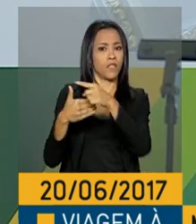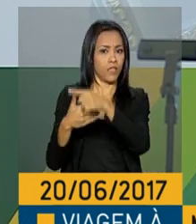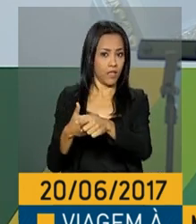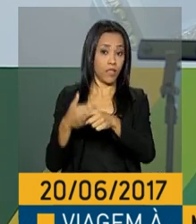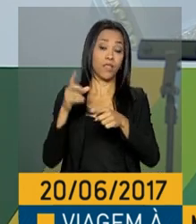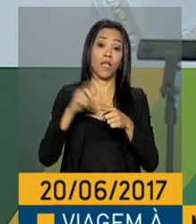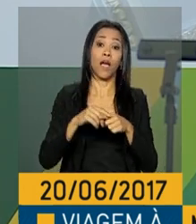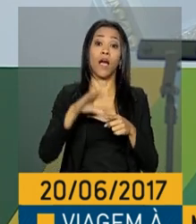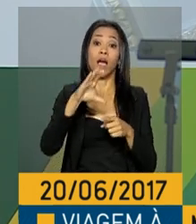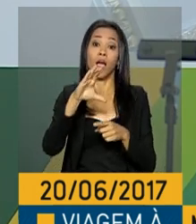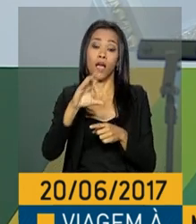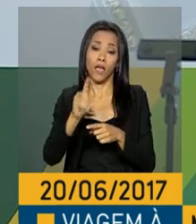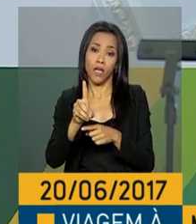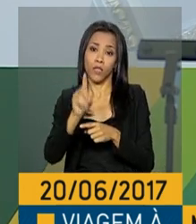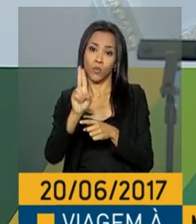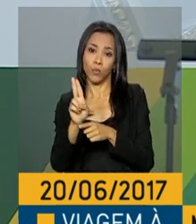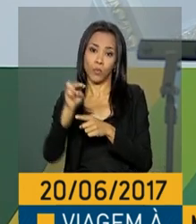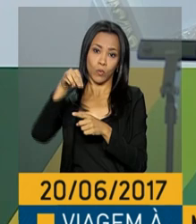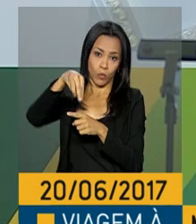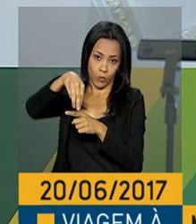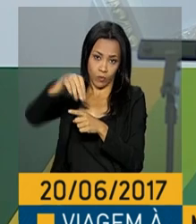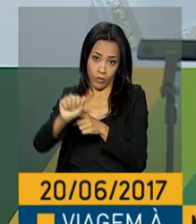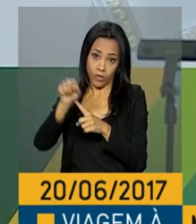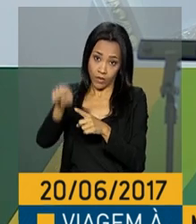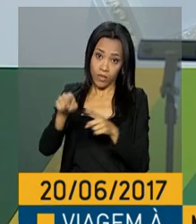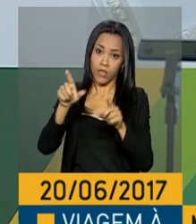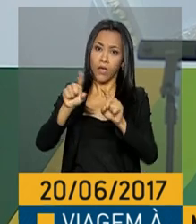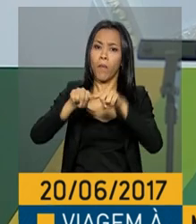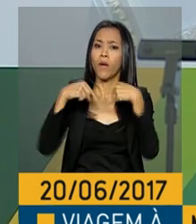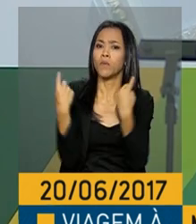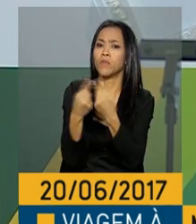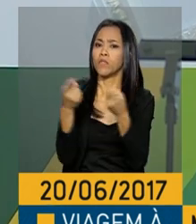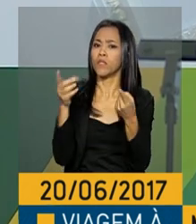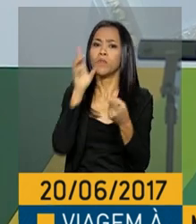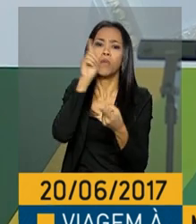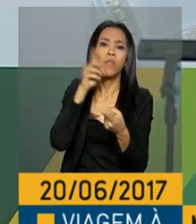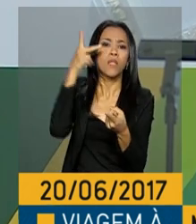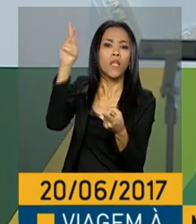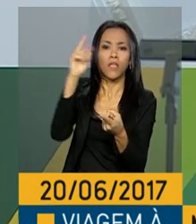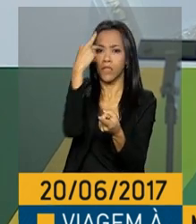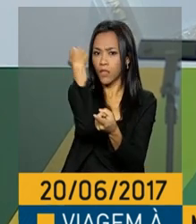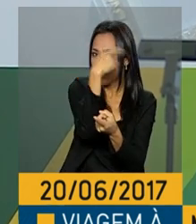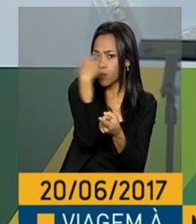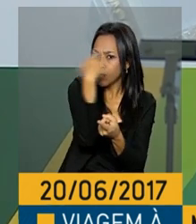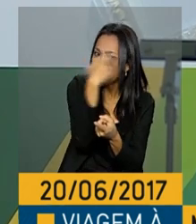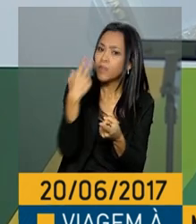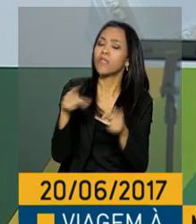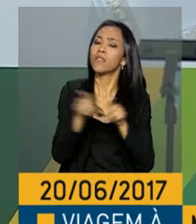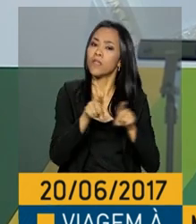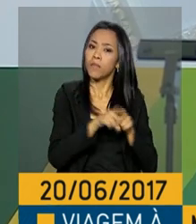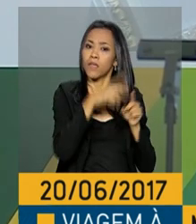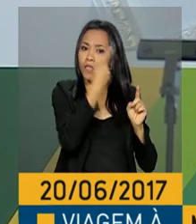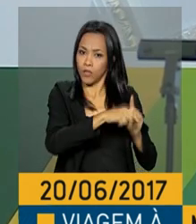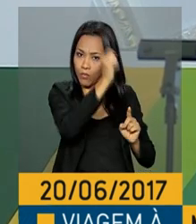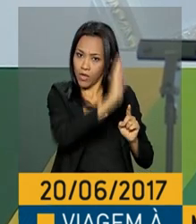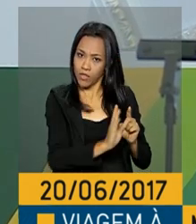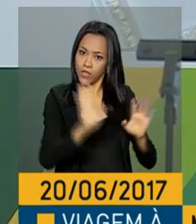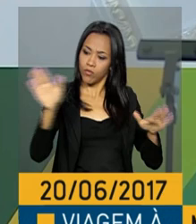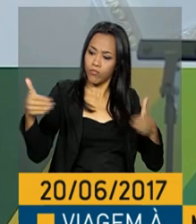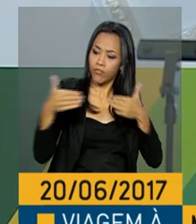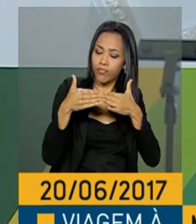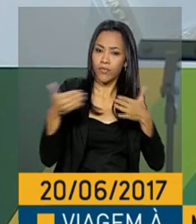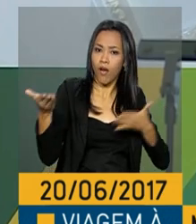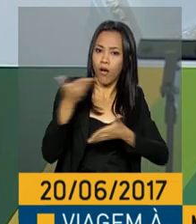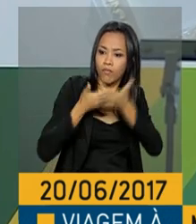parlamento russo, e lá mais uma vez tratamos da integração já agora do parlamento brasileiro com o